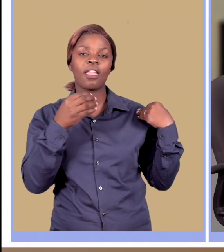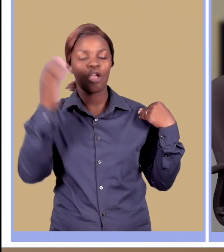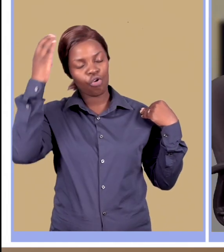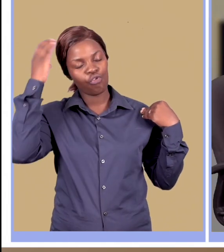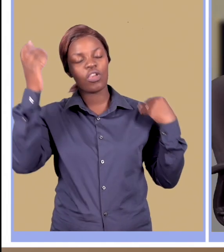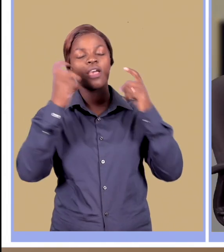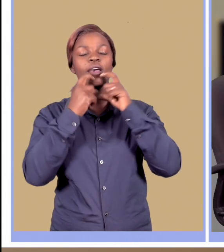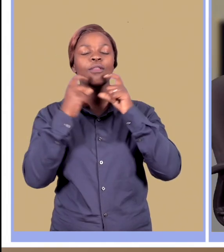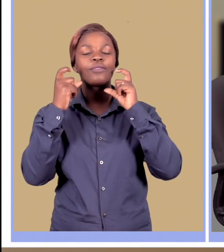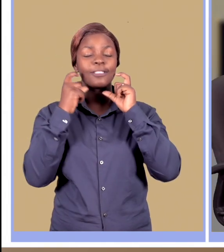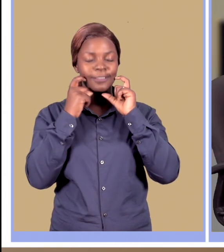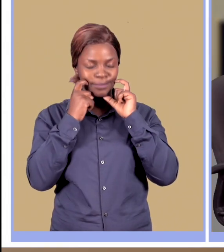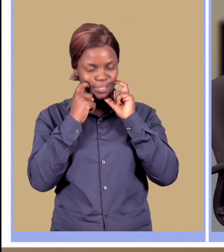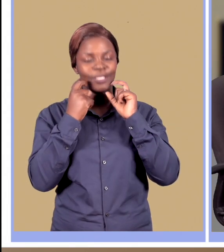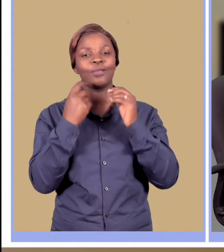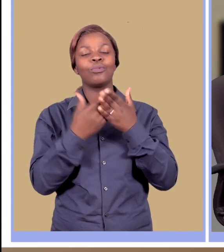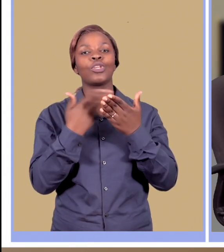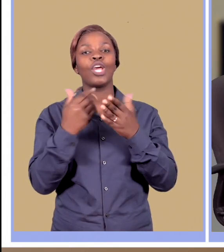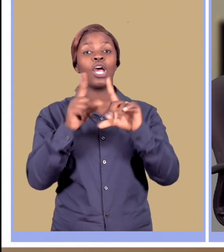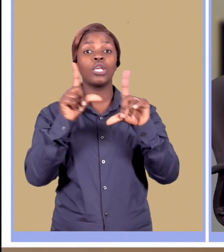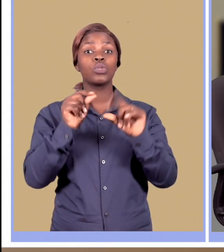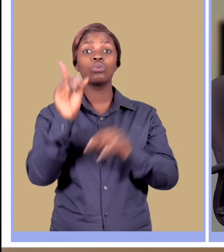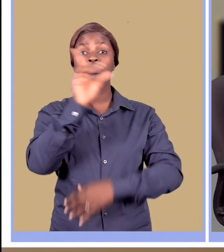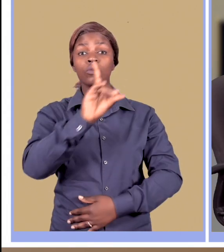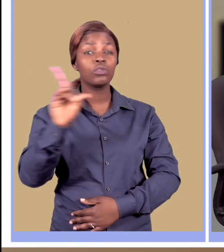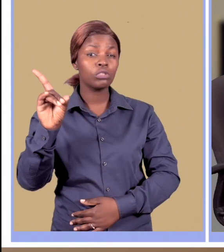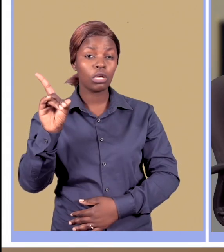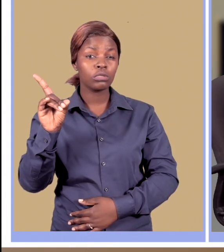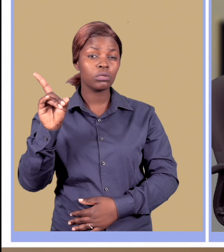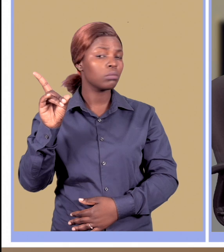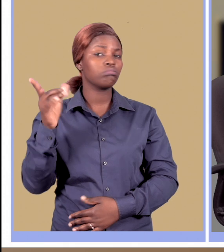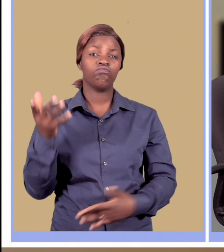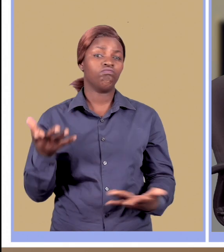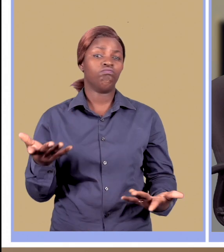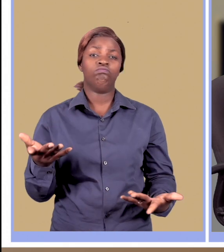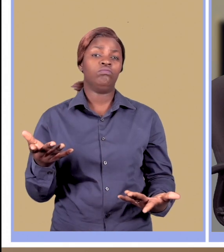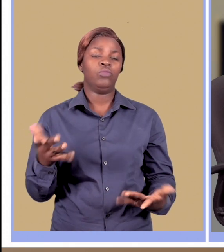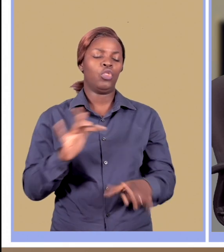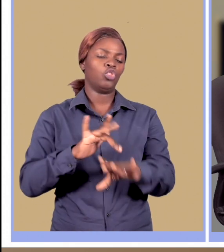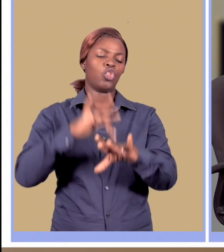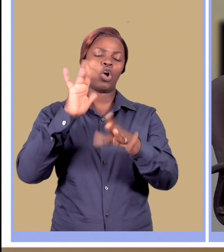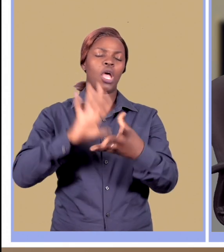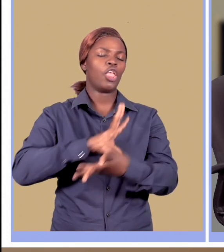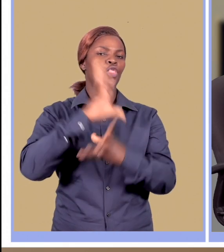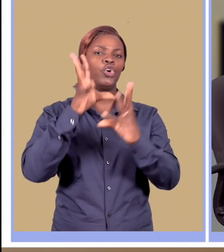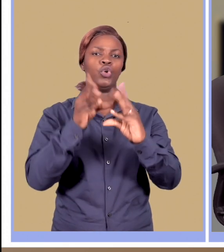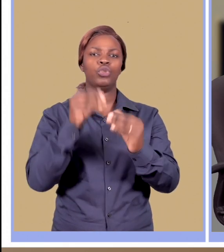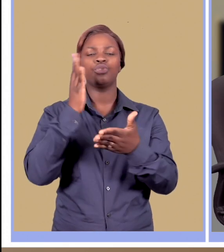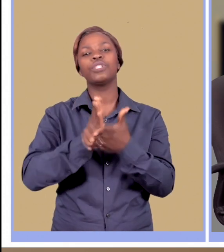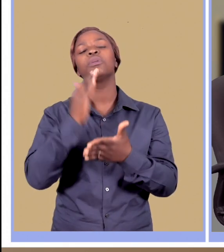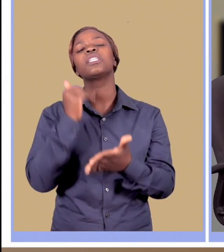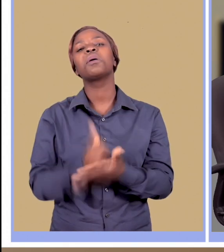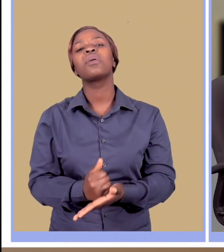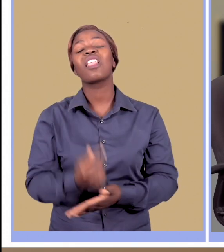o governo da República de Moçambique. Tendo em conta que a questão da deficiência é uma questão transversal, que toca a todos os setores